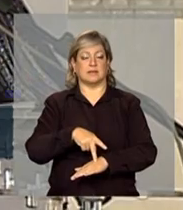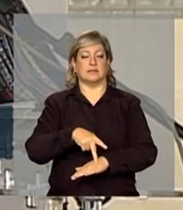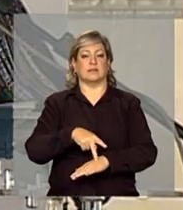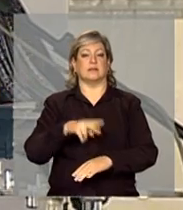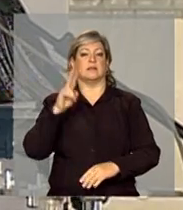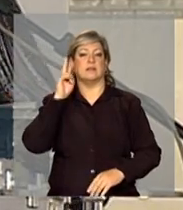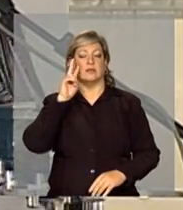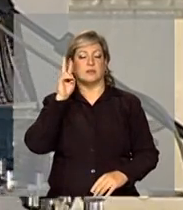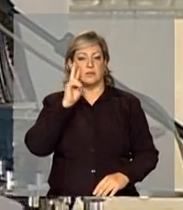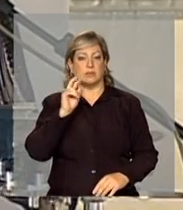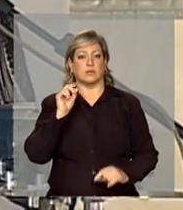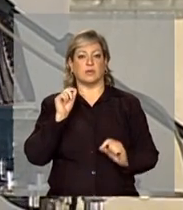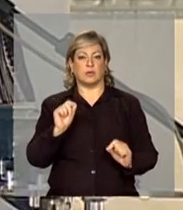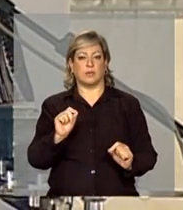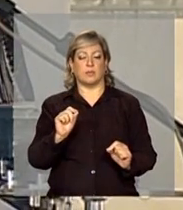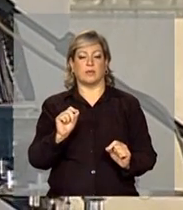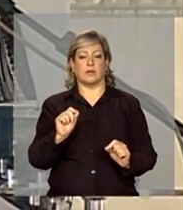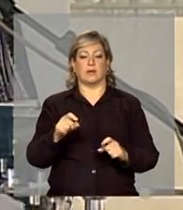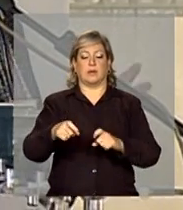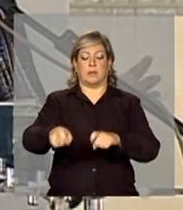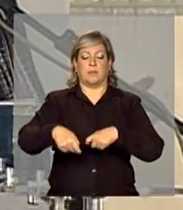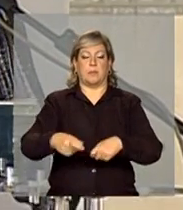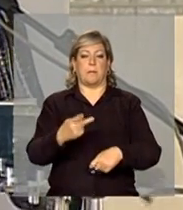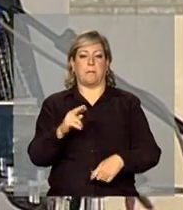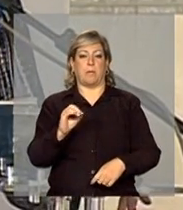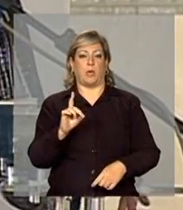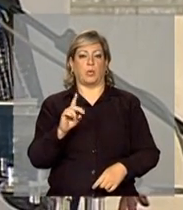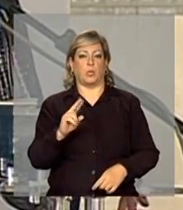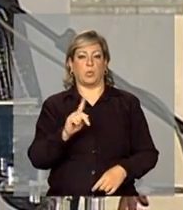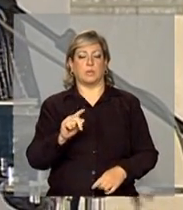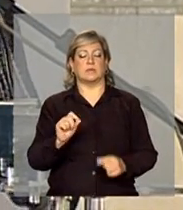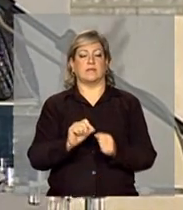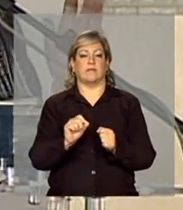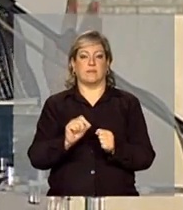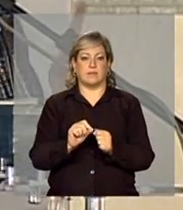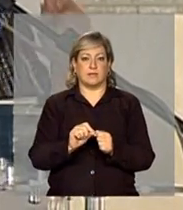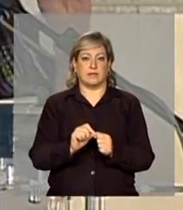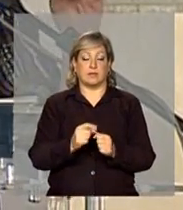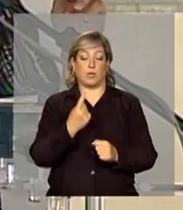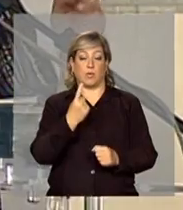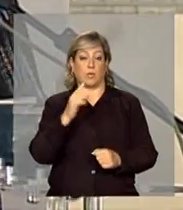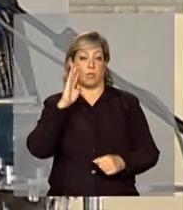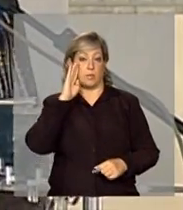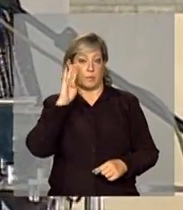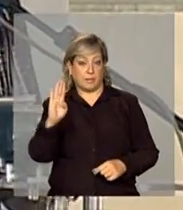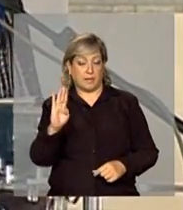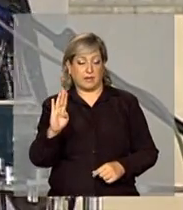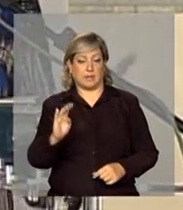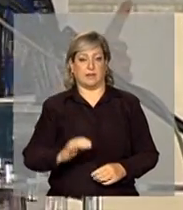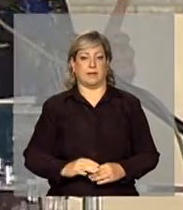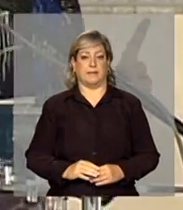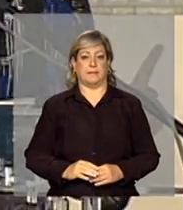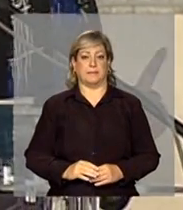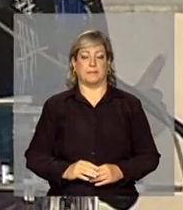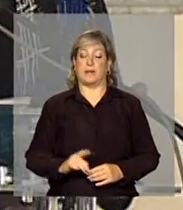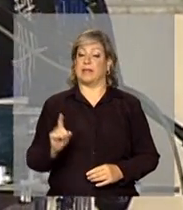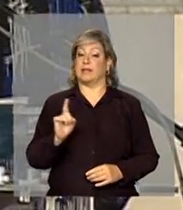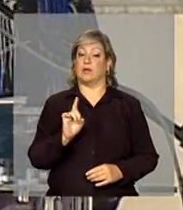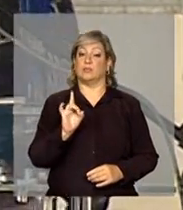em que produz uma das questões, aliás, produz não